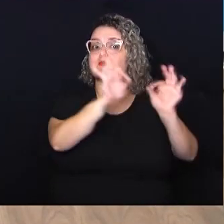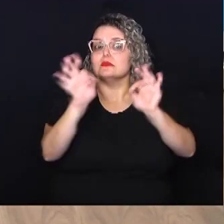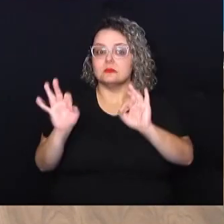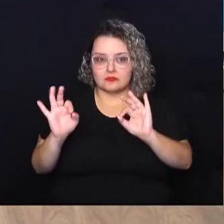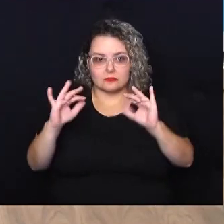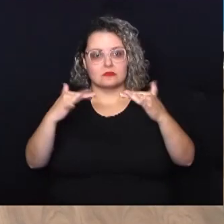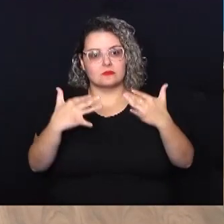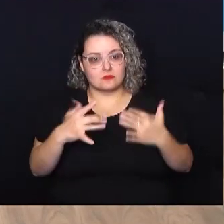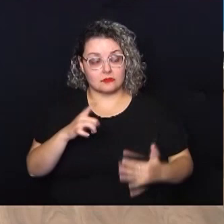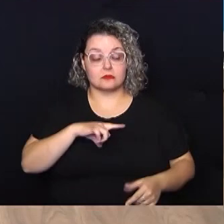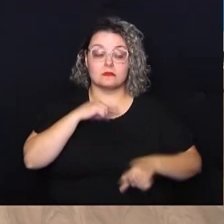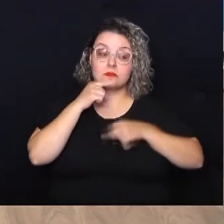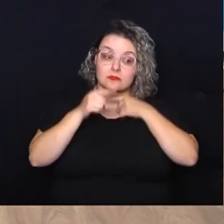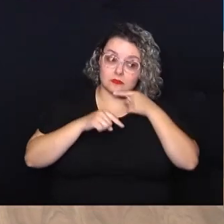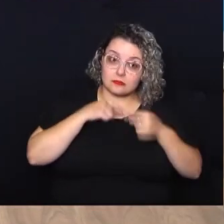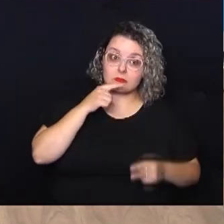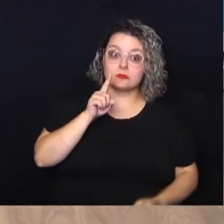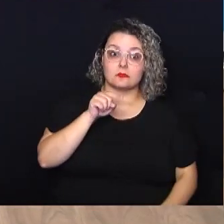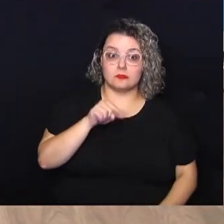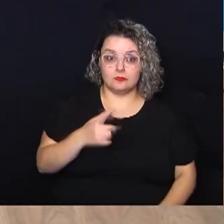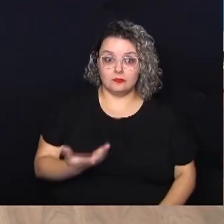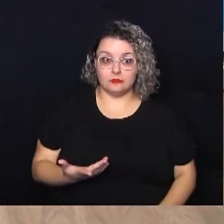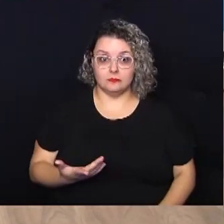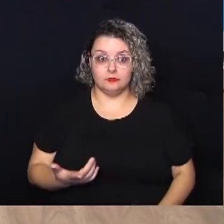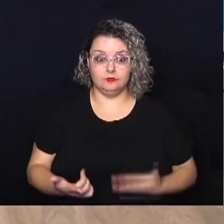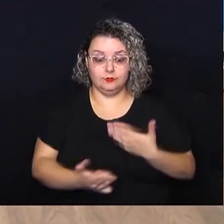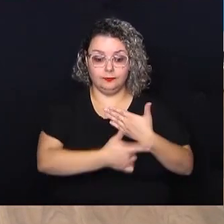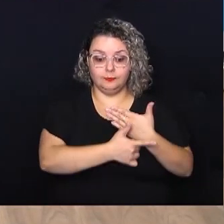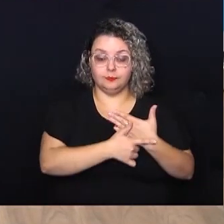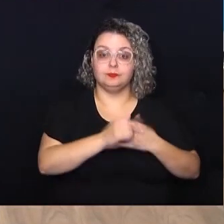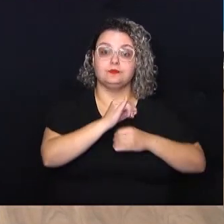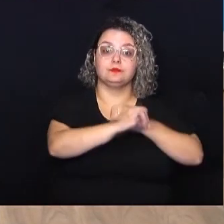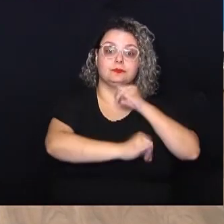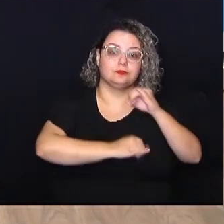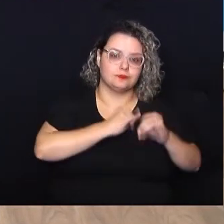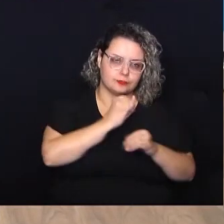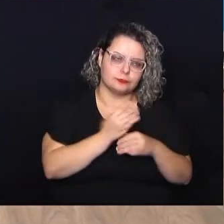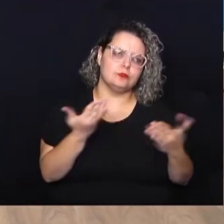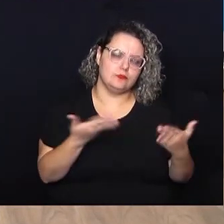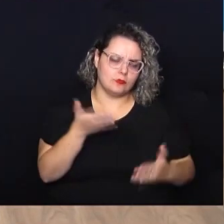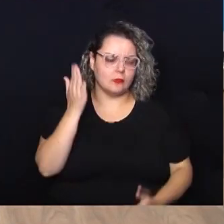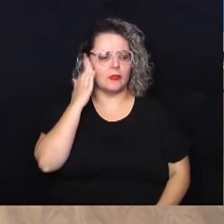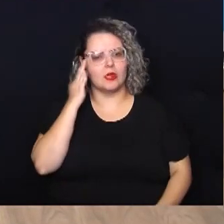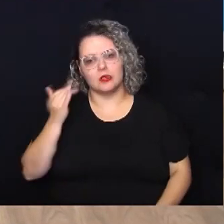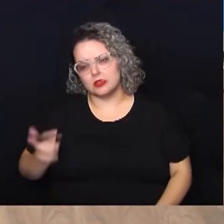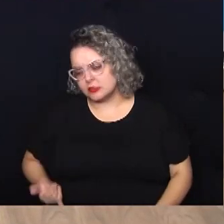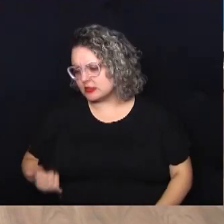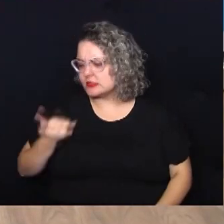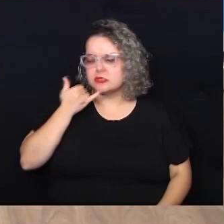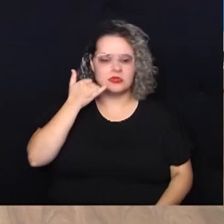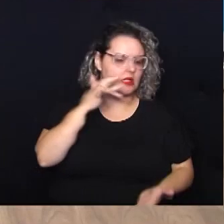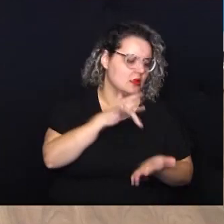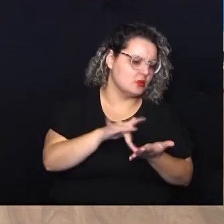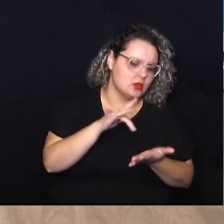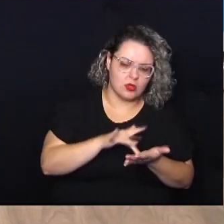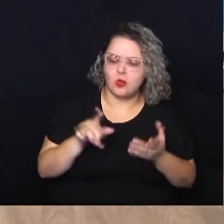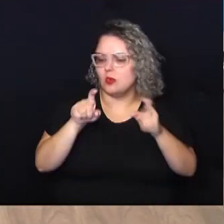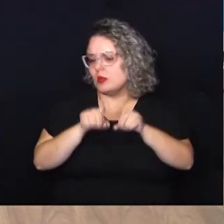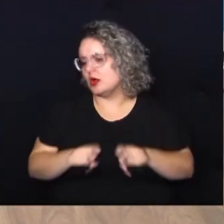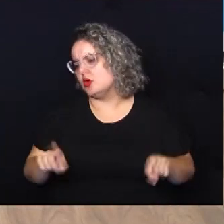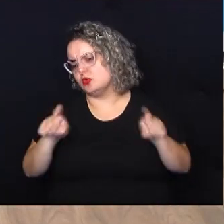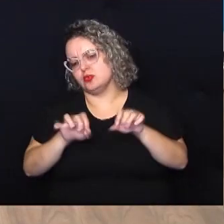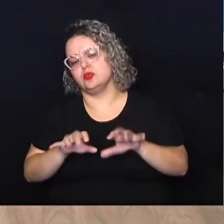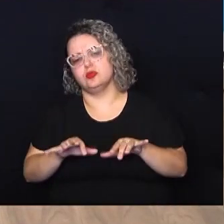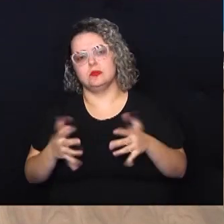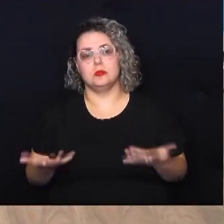acompanhando têm dúvida, que é a questão do papel da internet. Hoje a gente sabe, celular, tablet, computador,